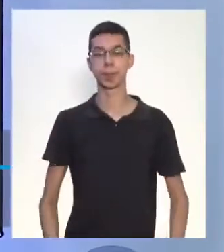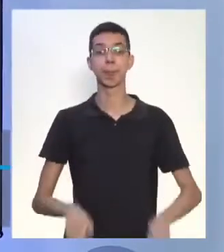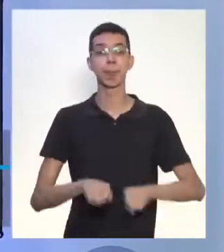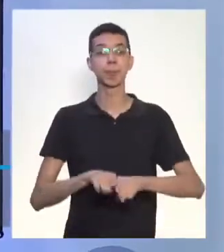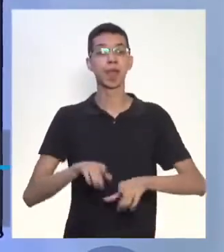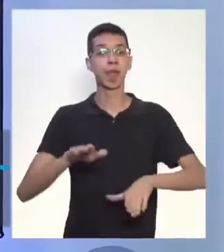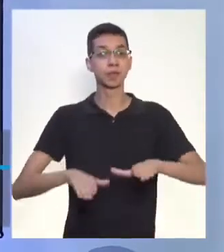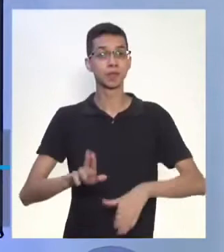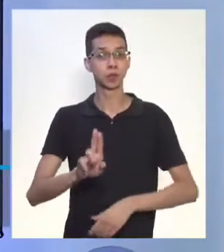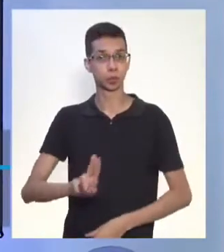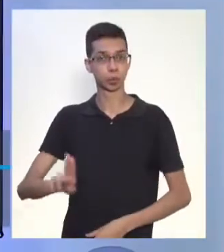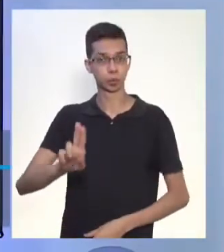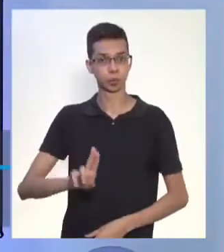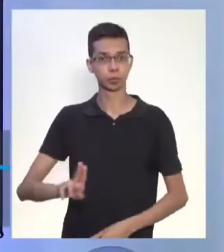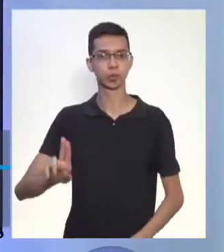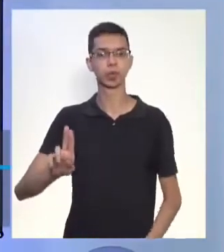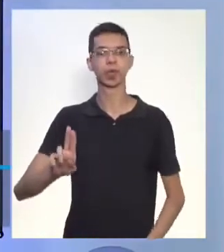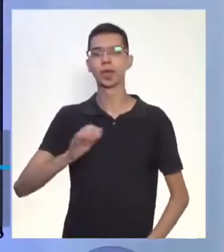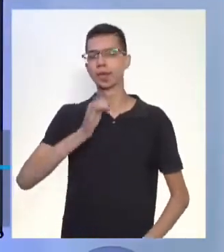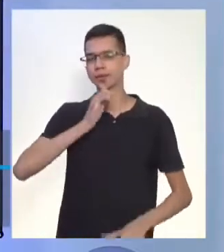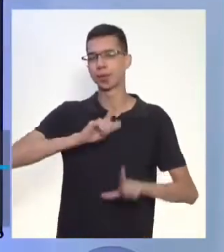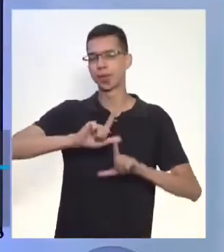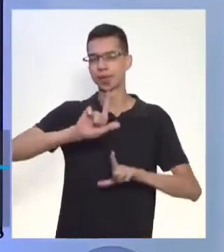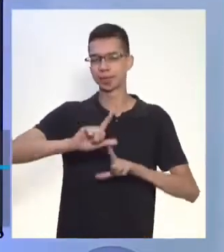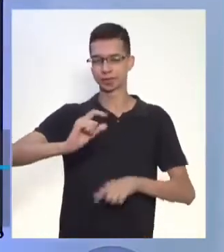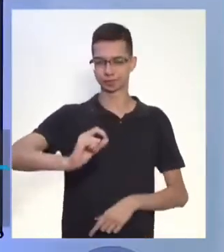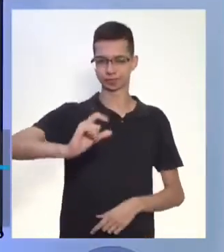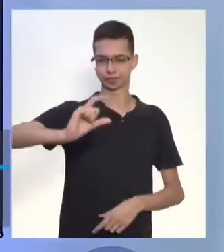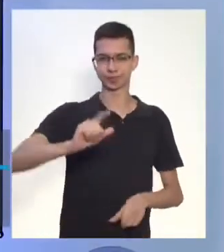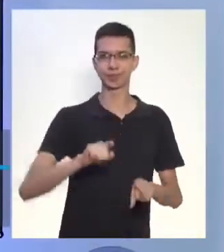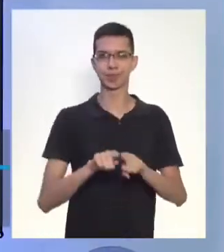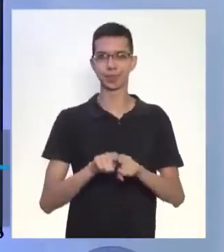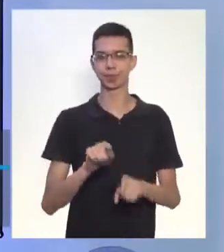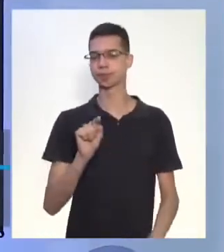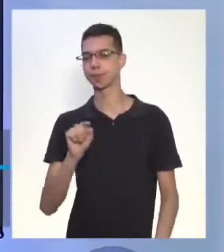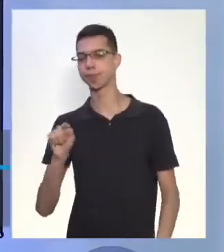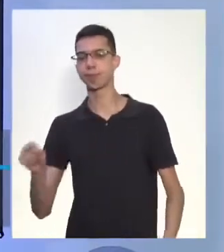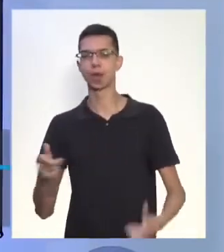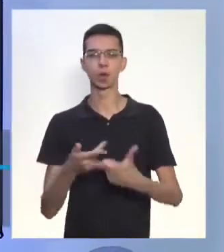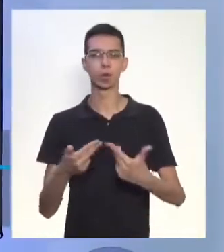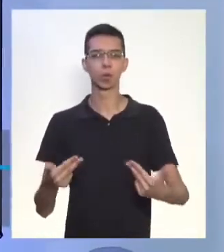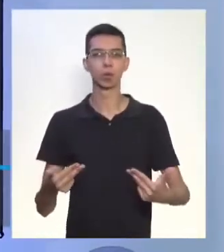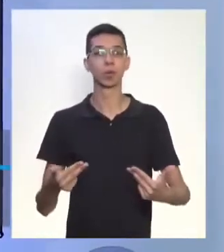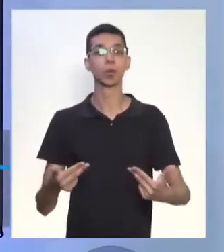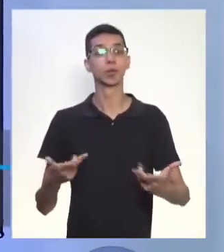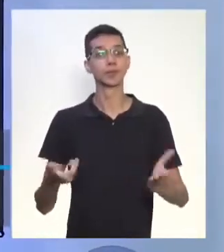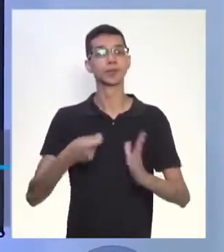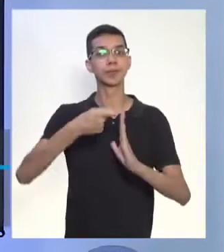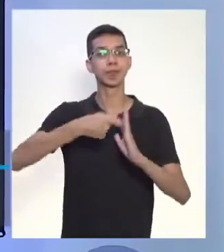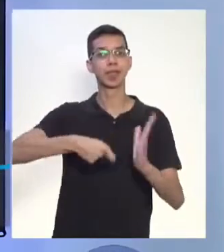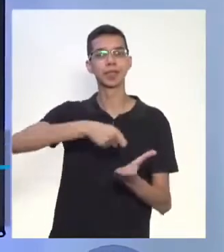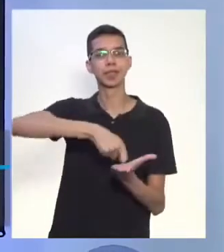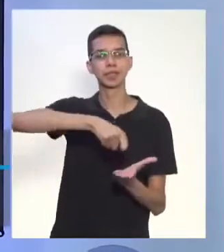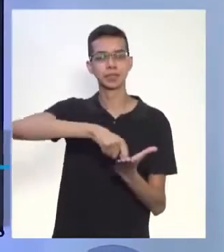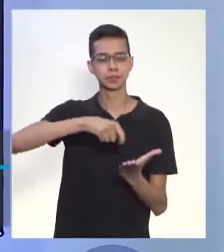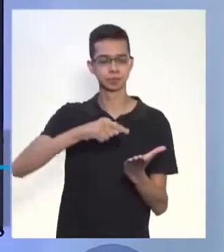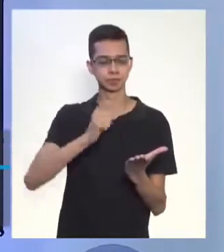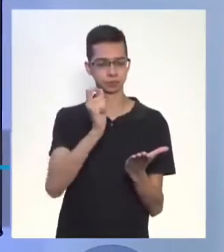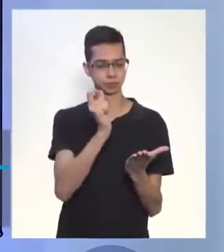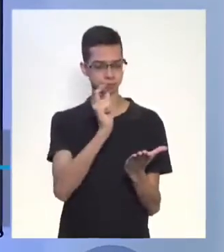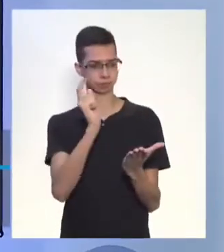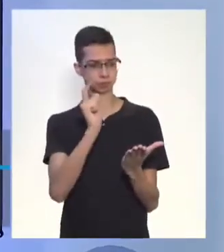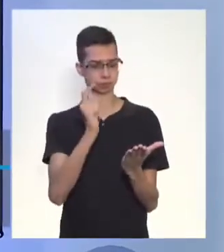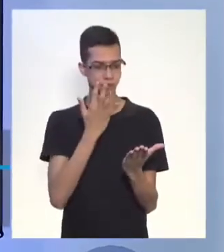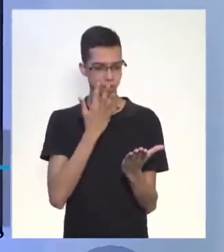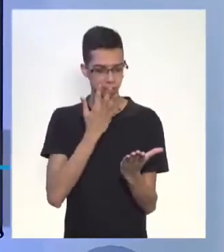em caixa alta, a letra toda maior, assim, que chama atenção. Então, essas são as formas de, no texto escrito, chamar a atenção.